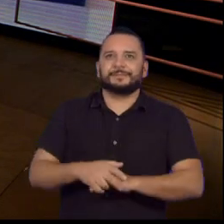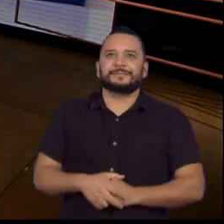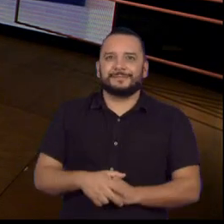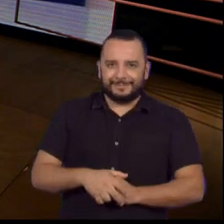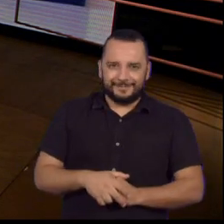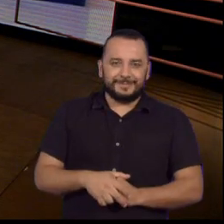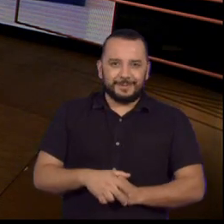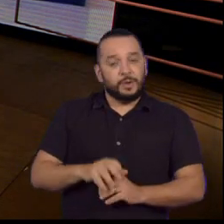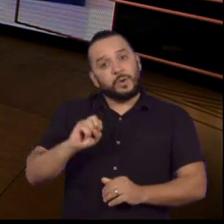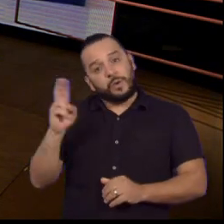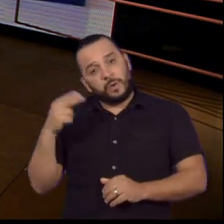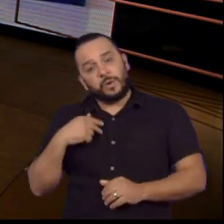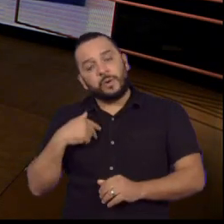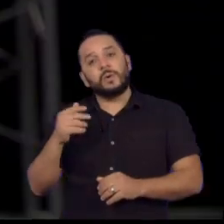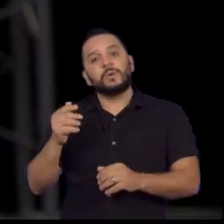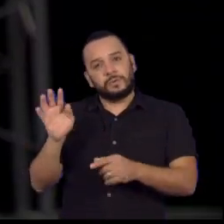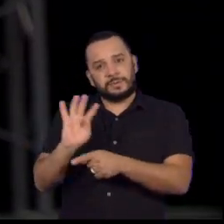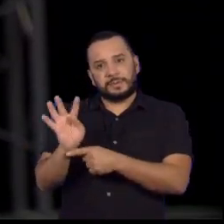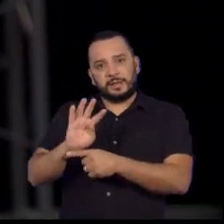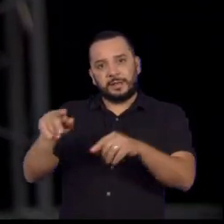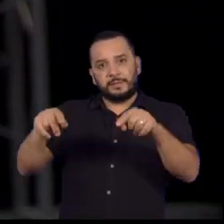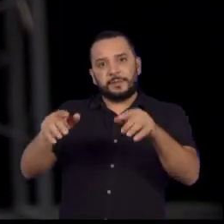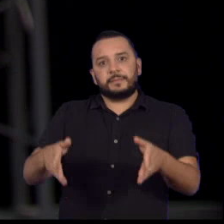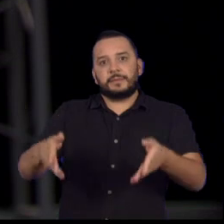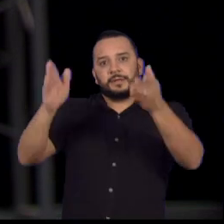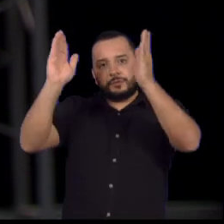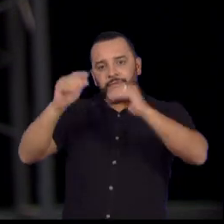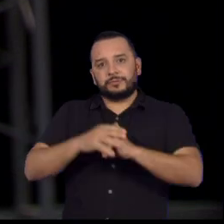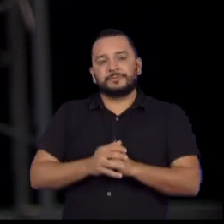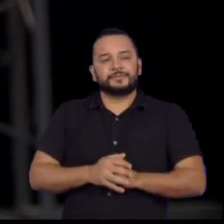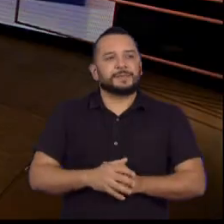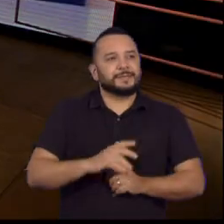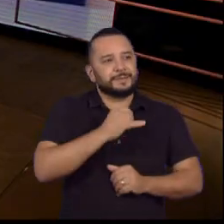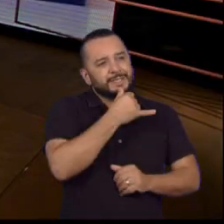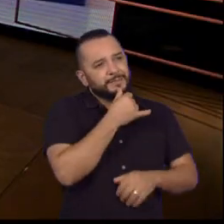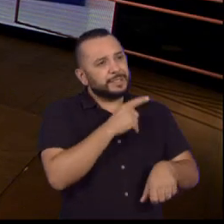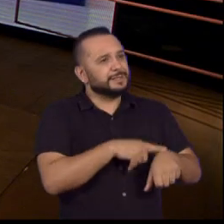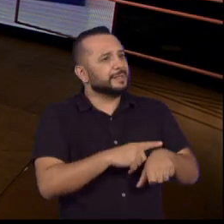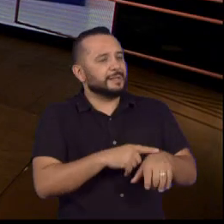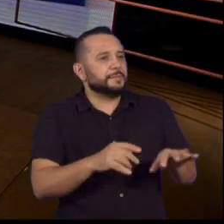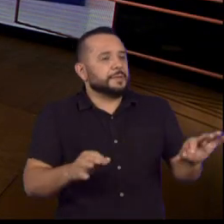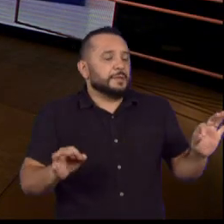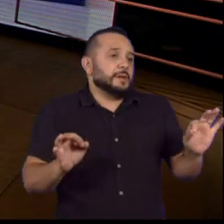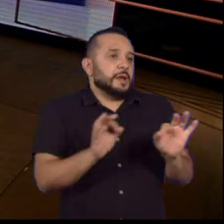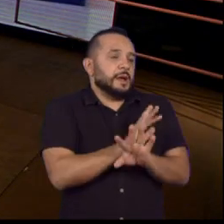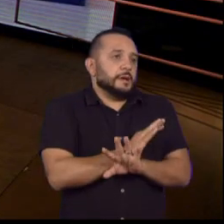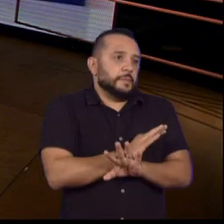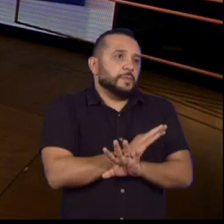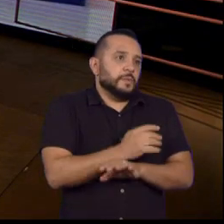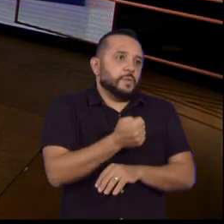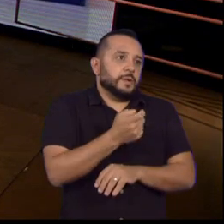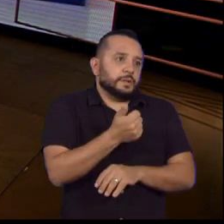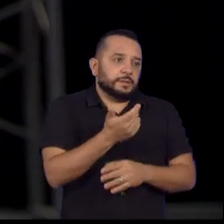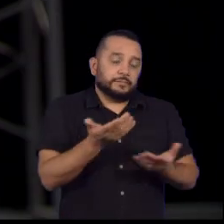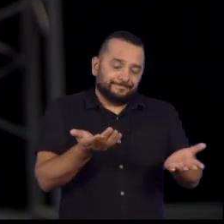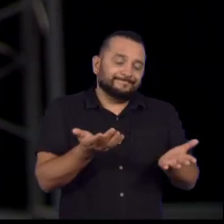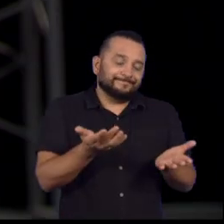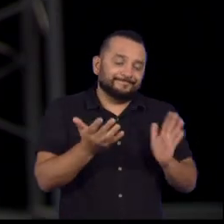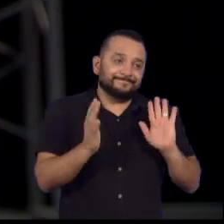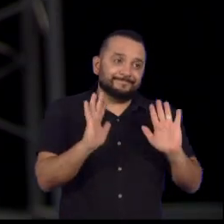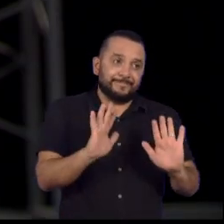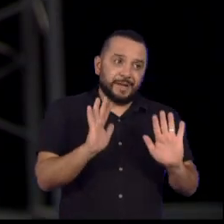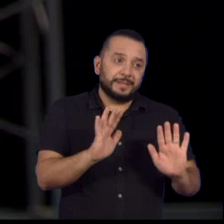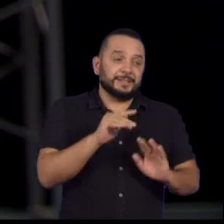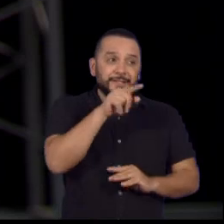A ideia vai para o mundo. Vai. Bete, infelizmente, nosso tempo está acabando, mas antes eu queria pedir que